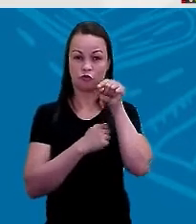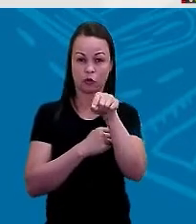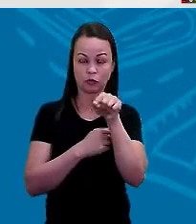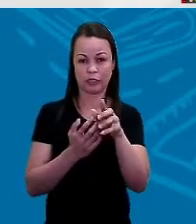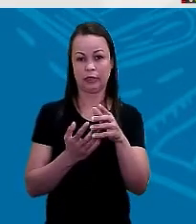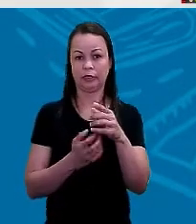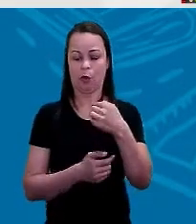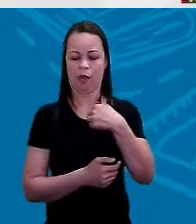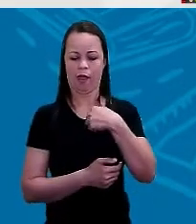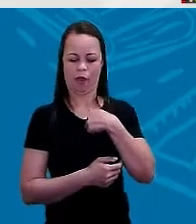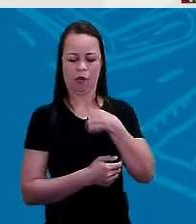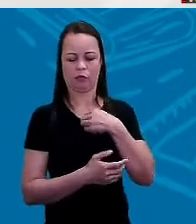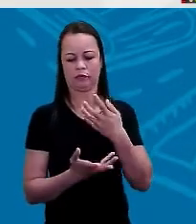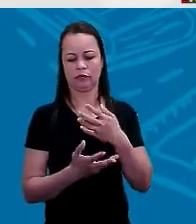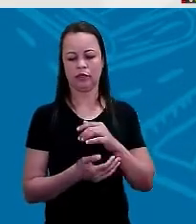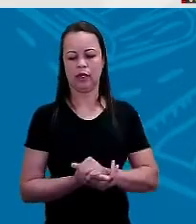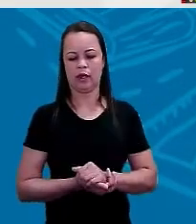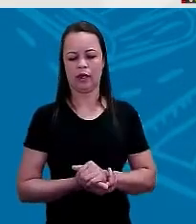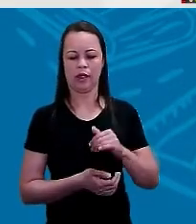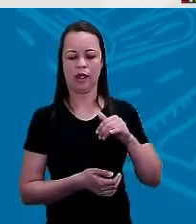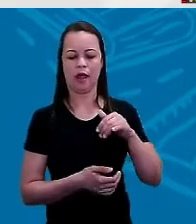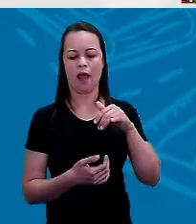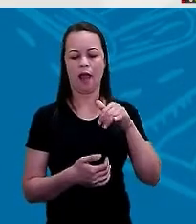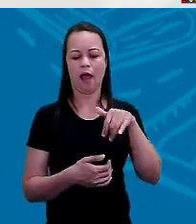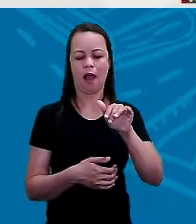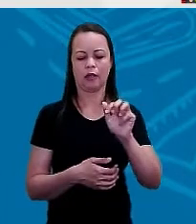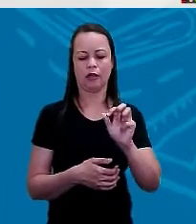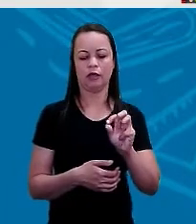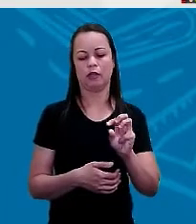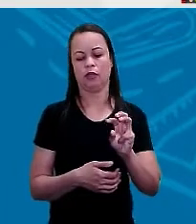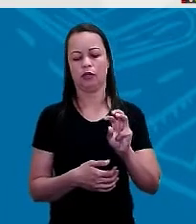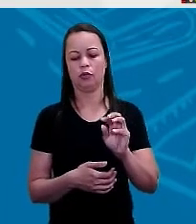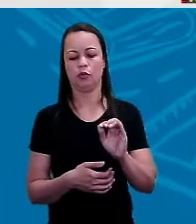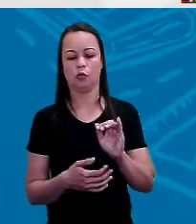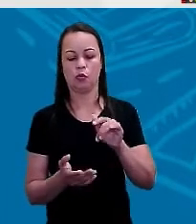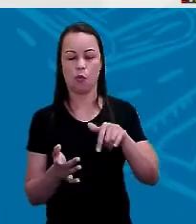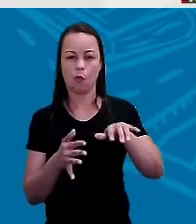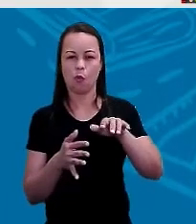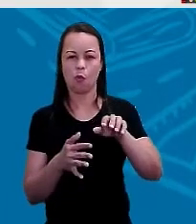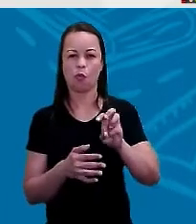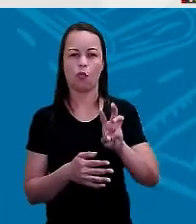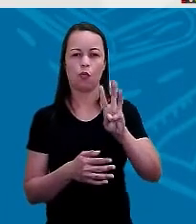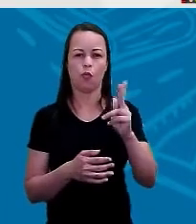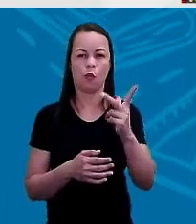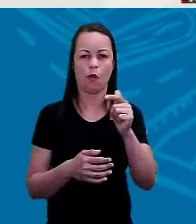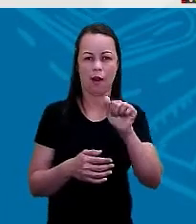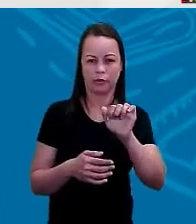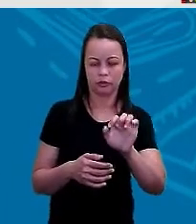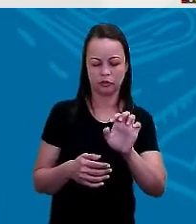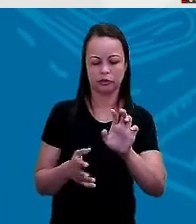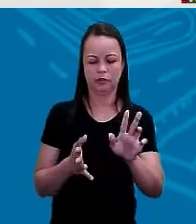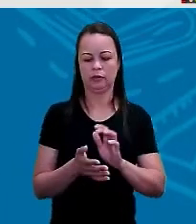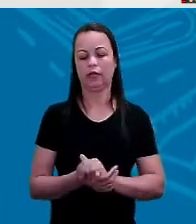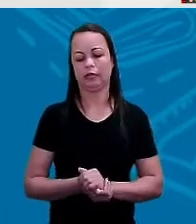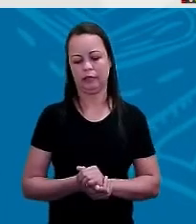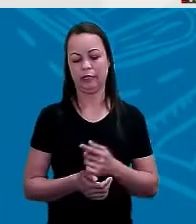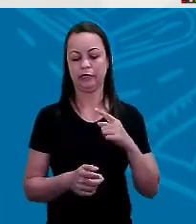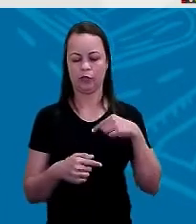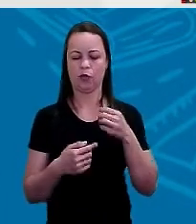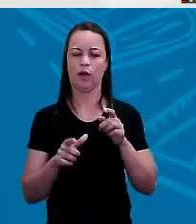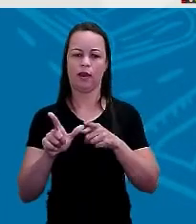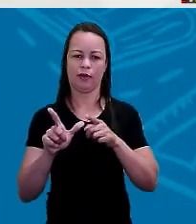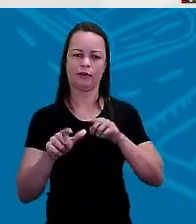Então, eu não é I were, e sim I was. Então, a resposta correta, I was writing an email. Eu